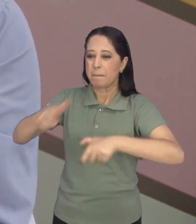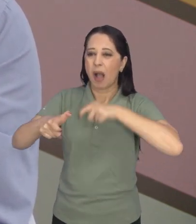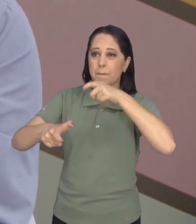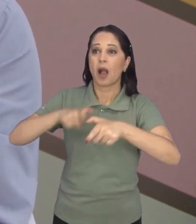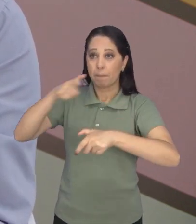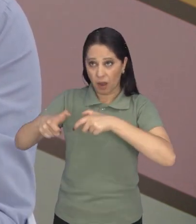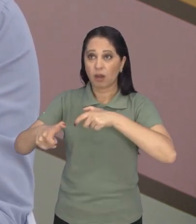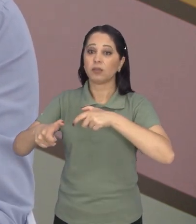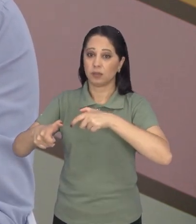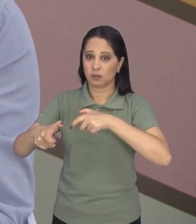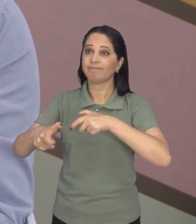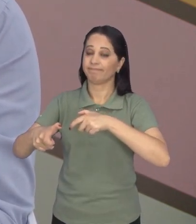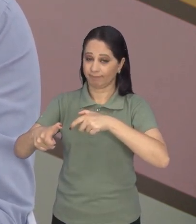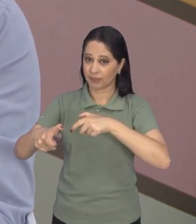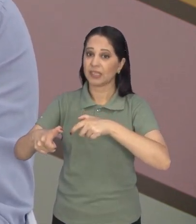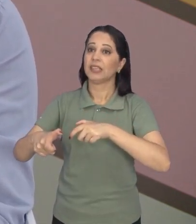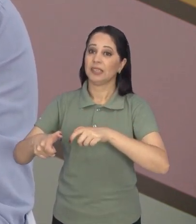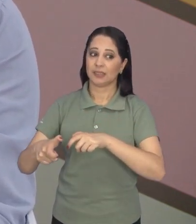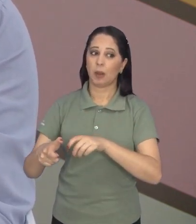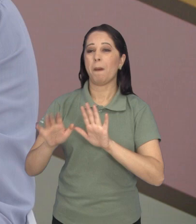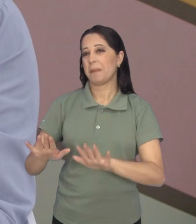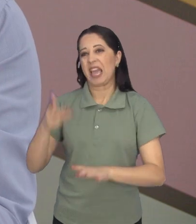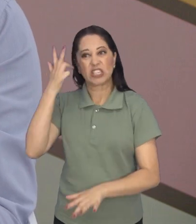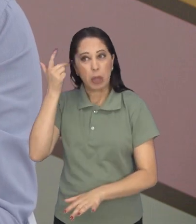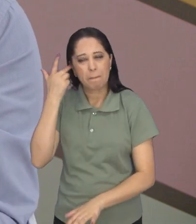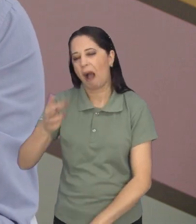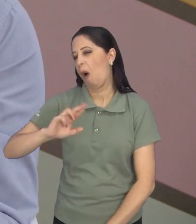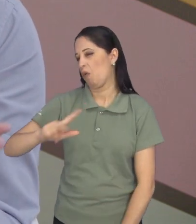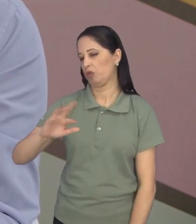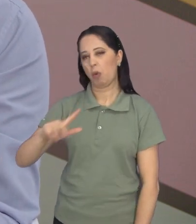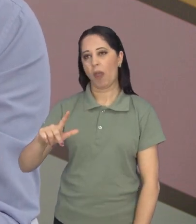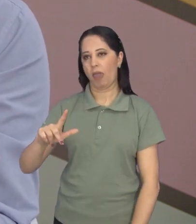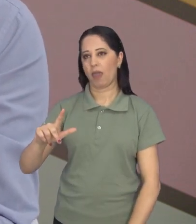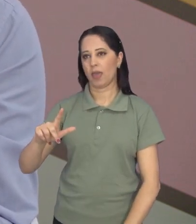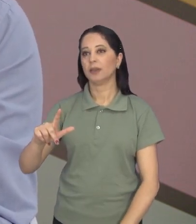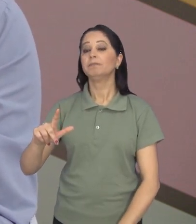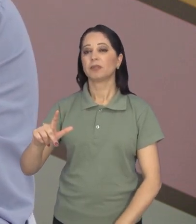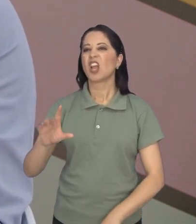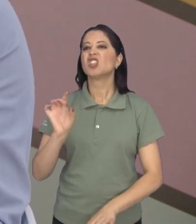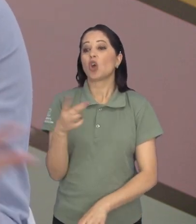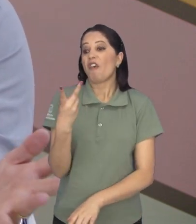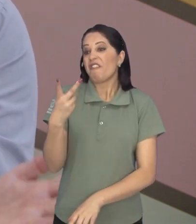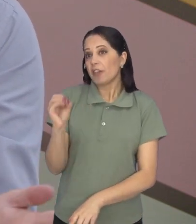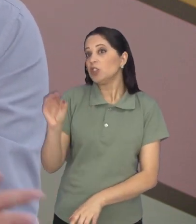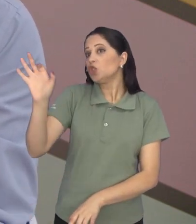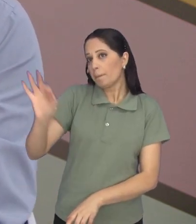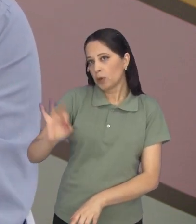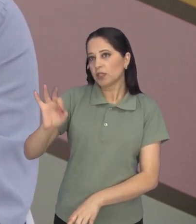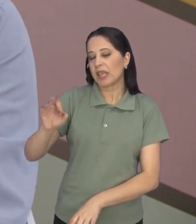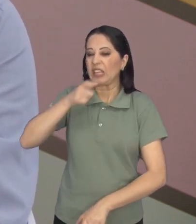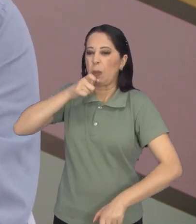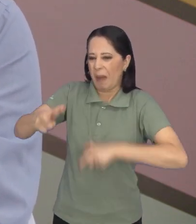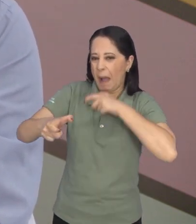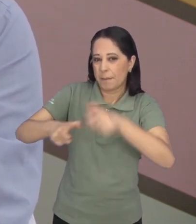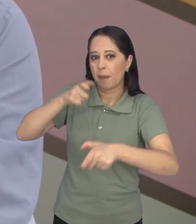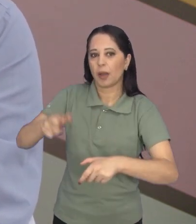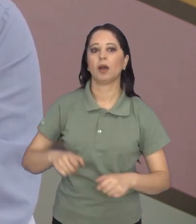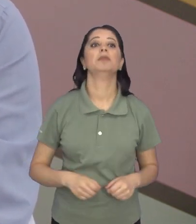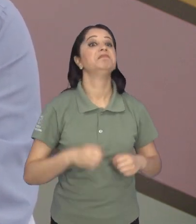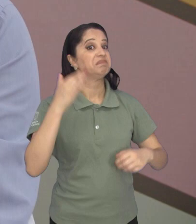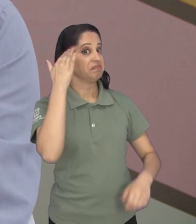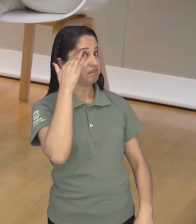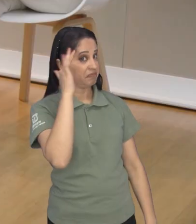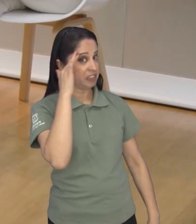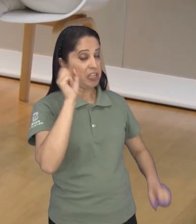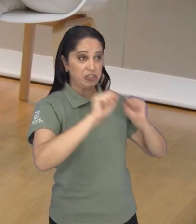palavrão, falar xingamento. Sim. Isso é relativamente incomum. 20% só dos tiques fonéticos são complexos a esse ponto. Tudo bem? Entendi,